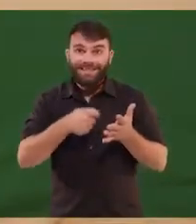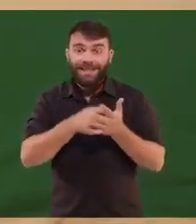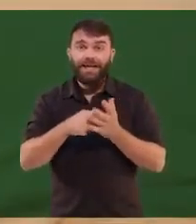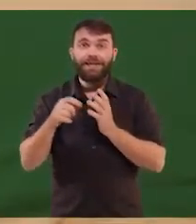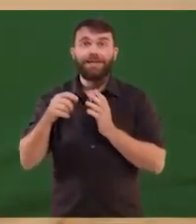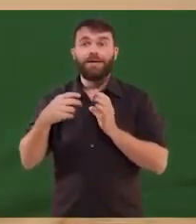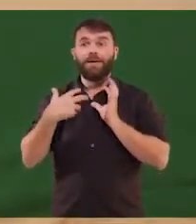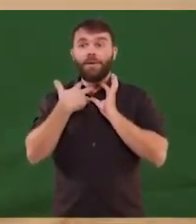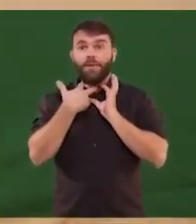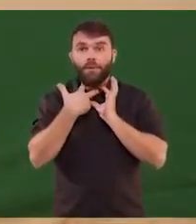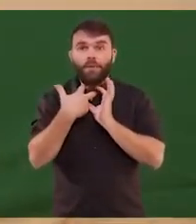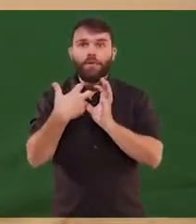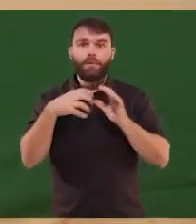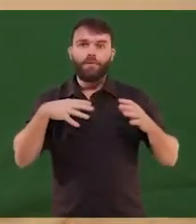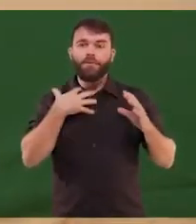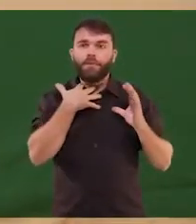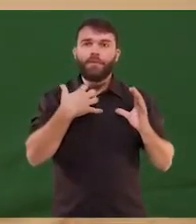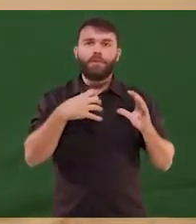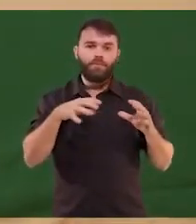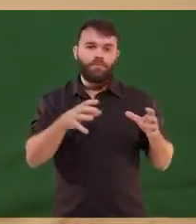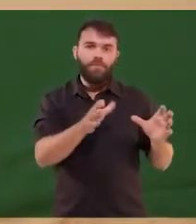Tente aspirar pela última vez.